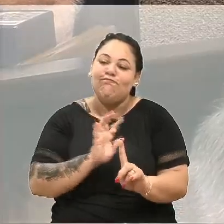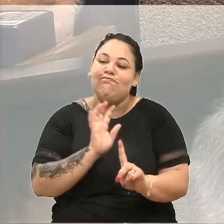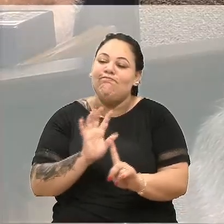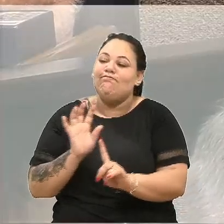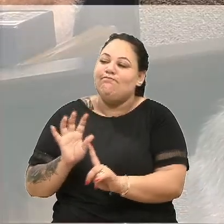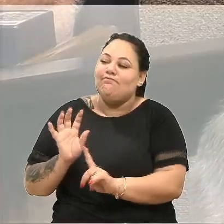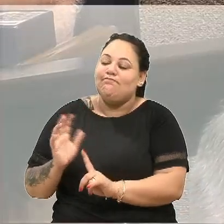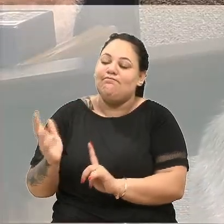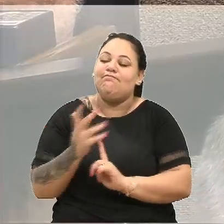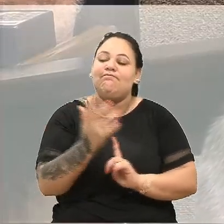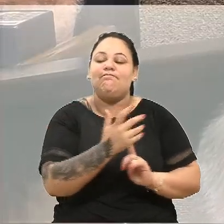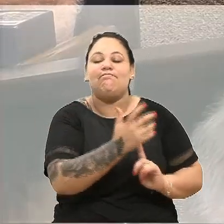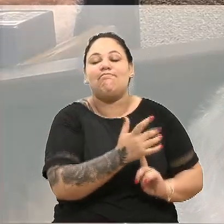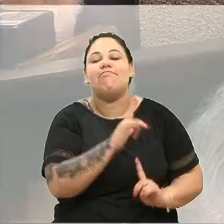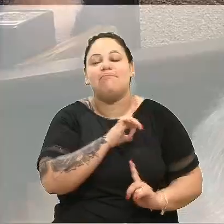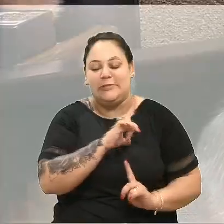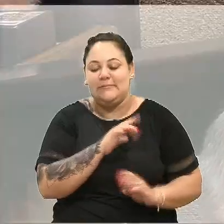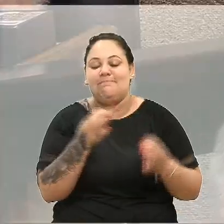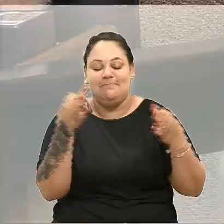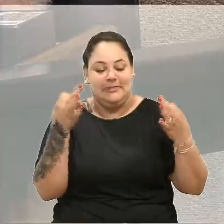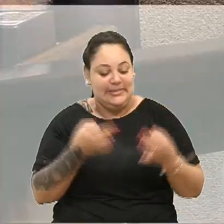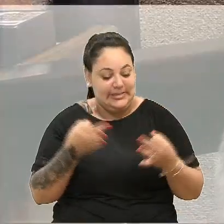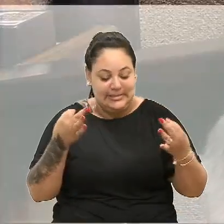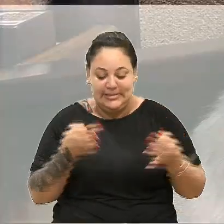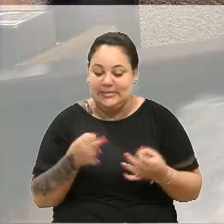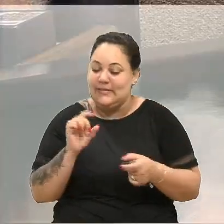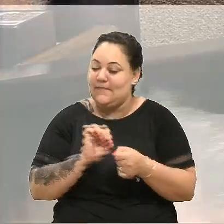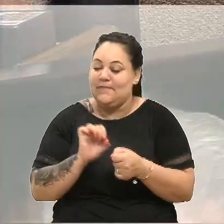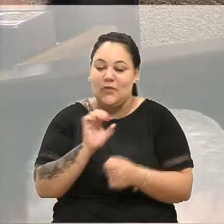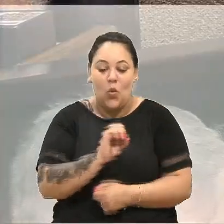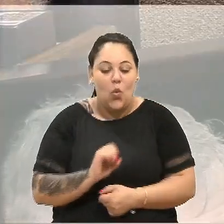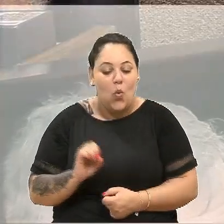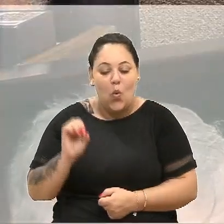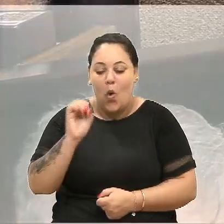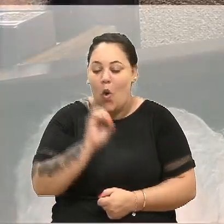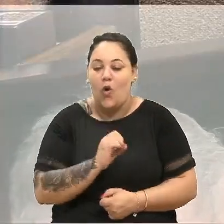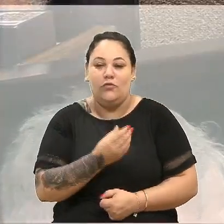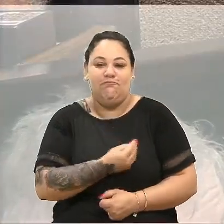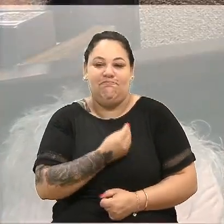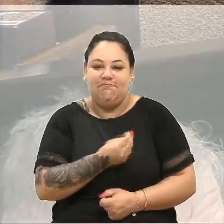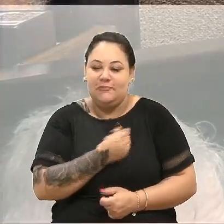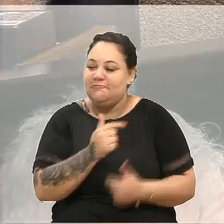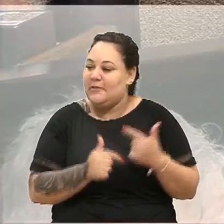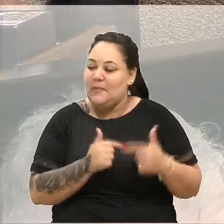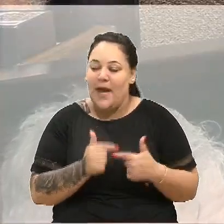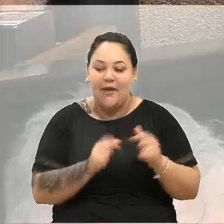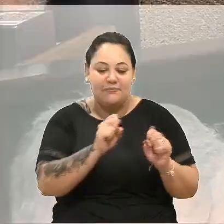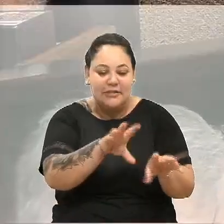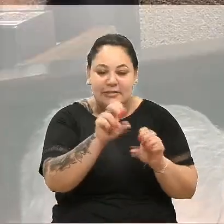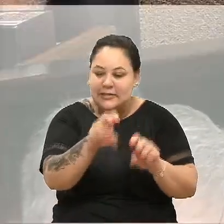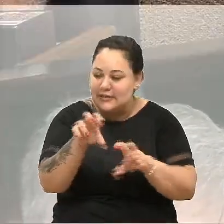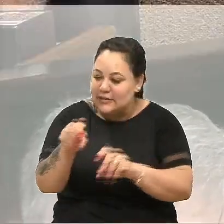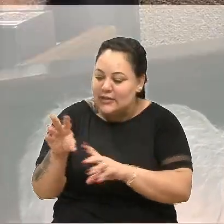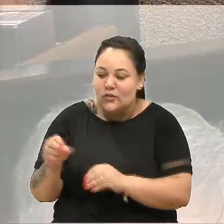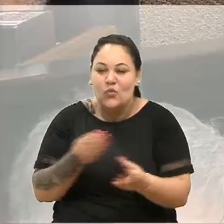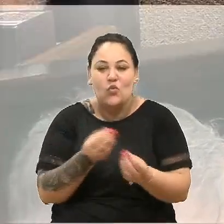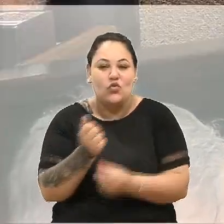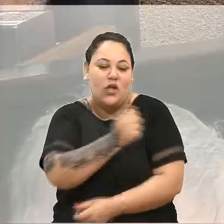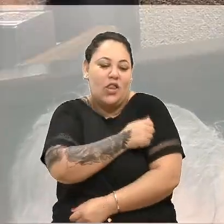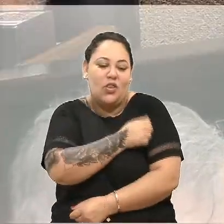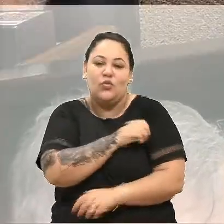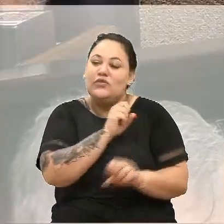certeza que fez a sua parte em vida, educando a muitos alunos, ensinando a nossa